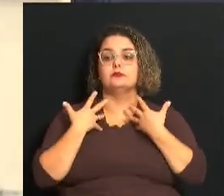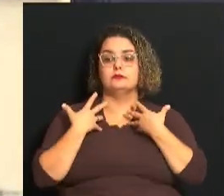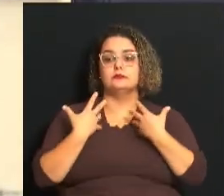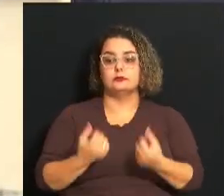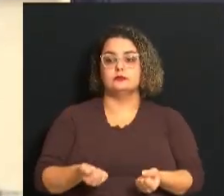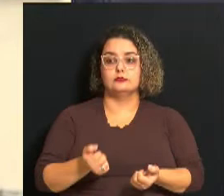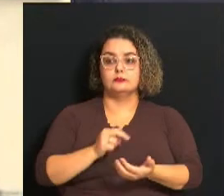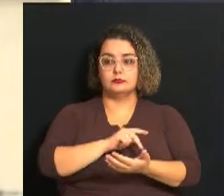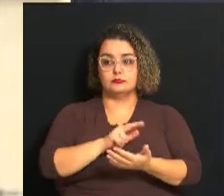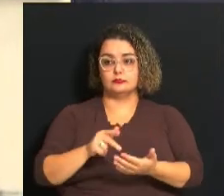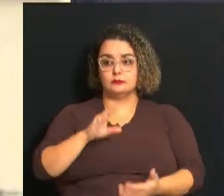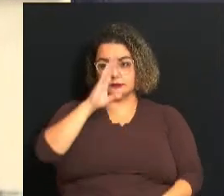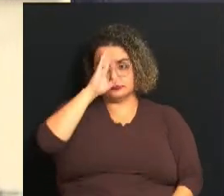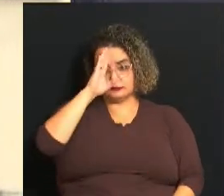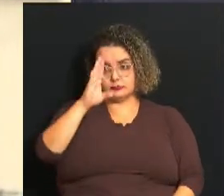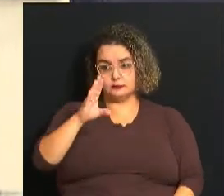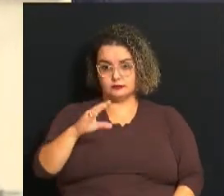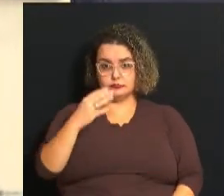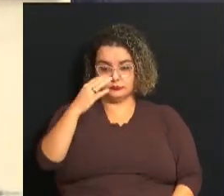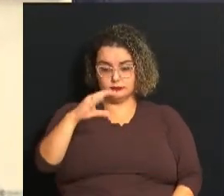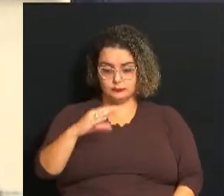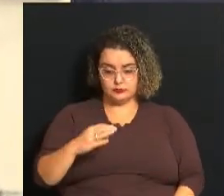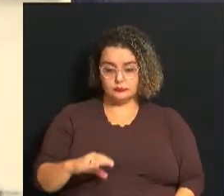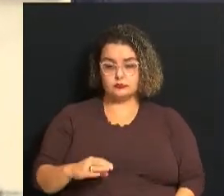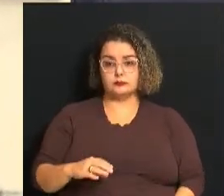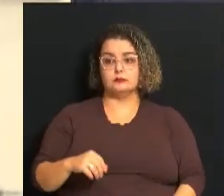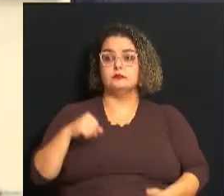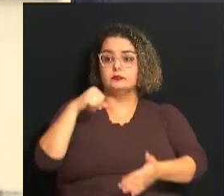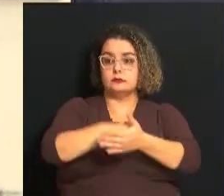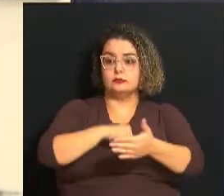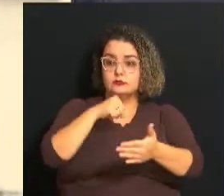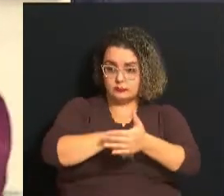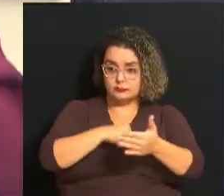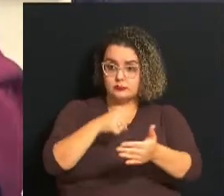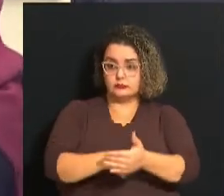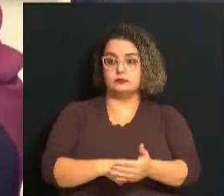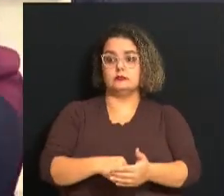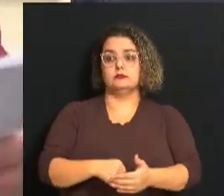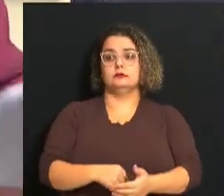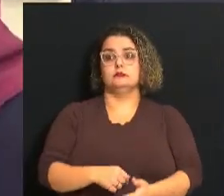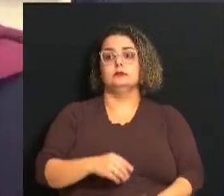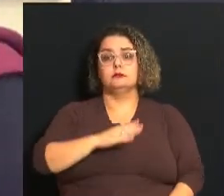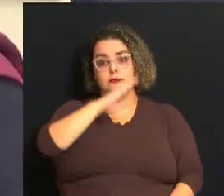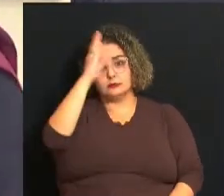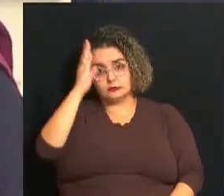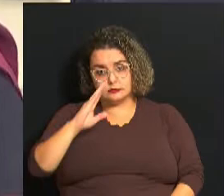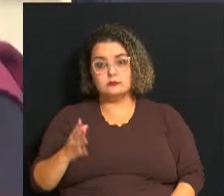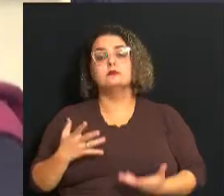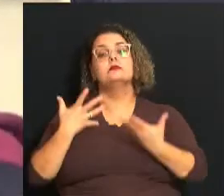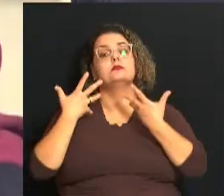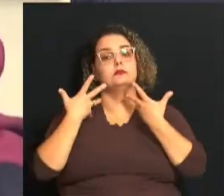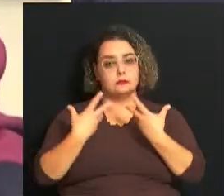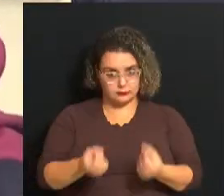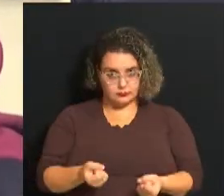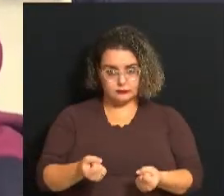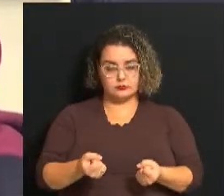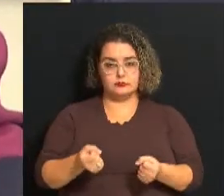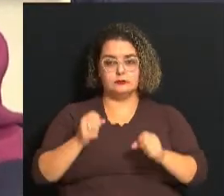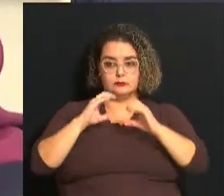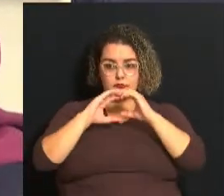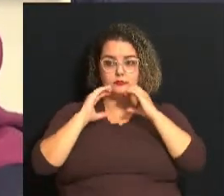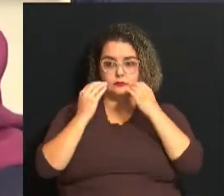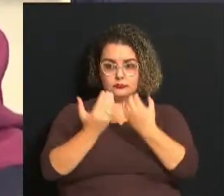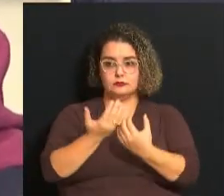vários dos princípios que estão aqui colocados e a gente lute para que o Brasil seja signatário dessa convenção